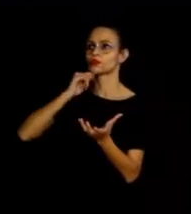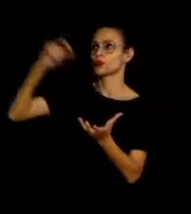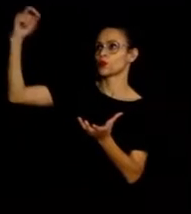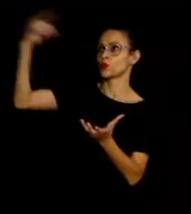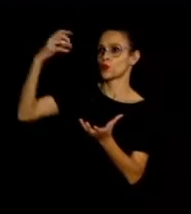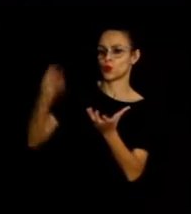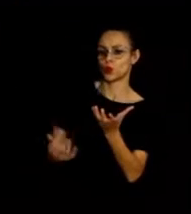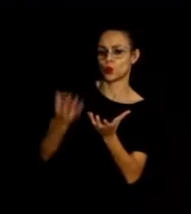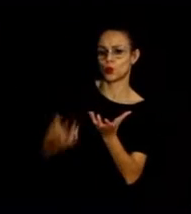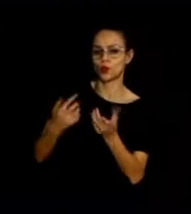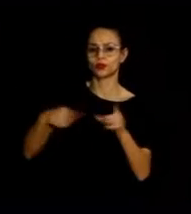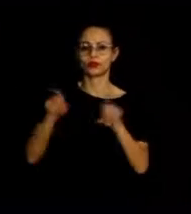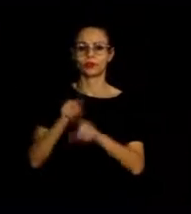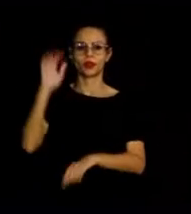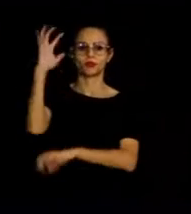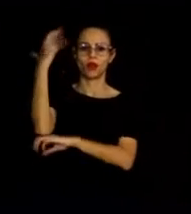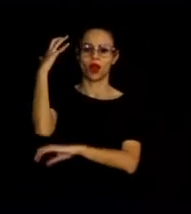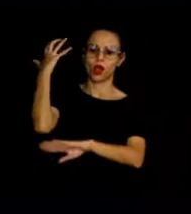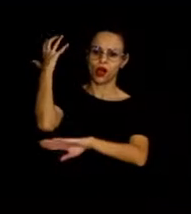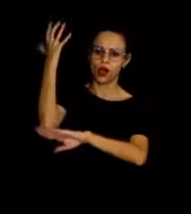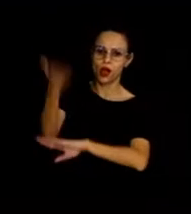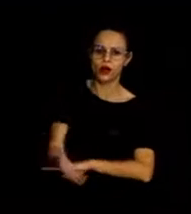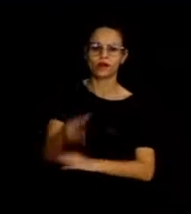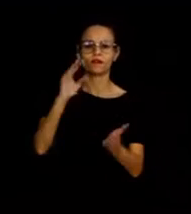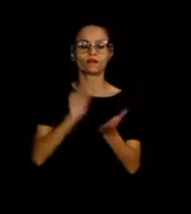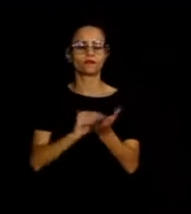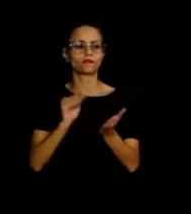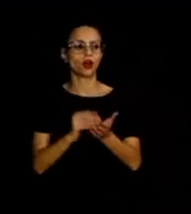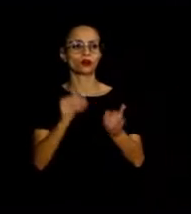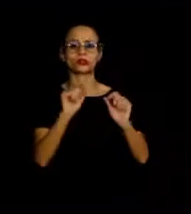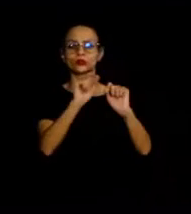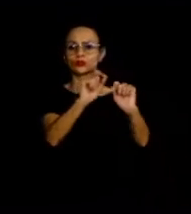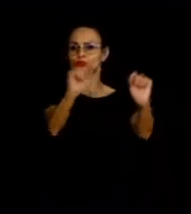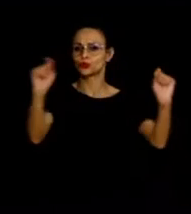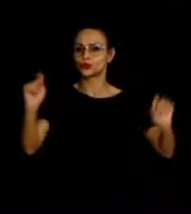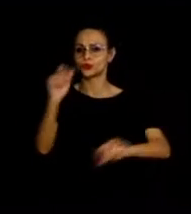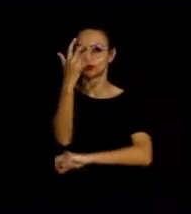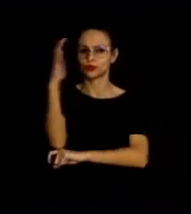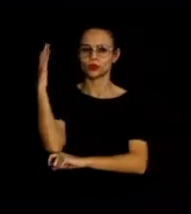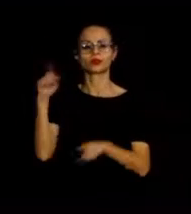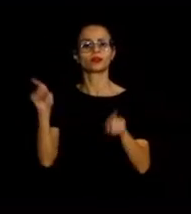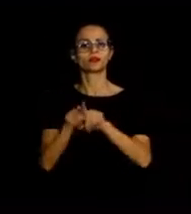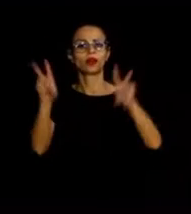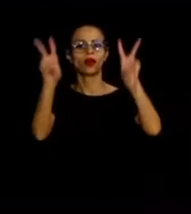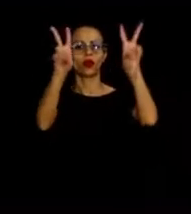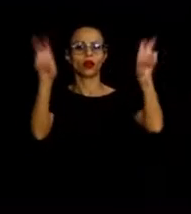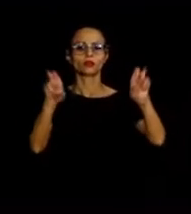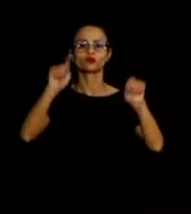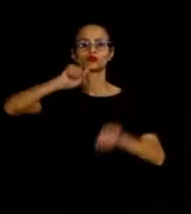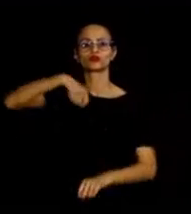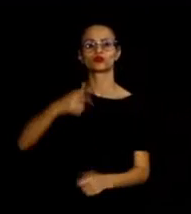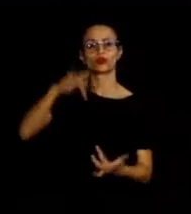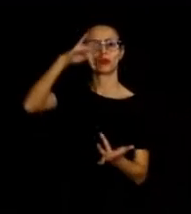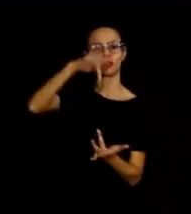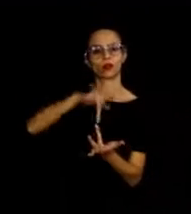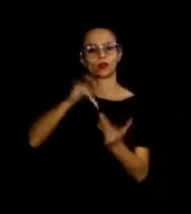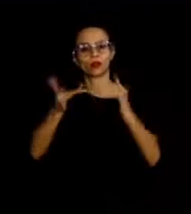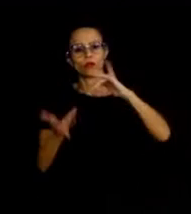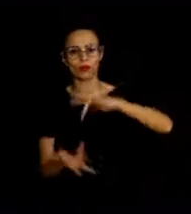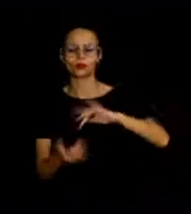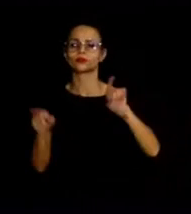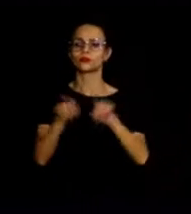exemplo desmatamento falta de recursos naturais também assuntos relacionados a globalização